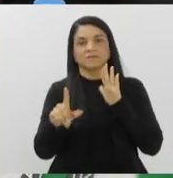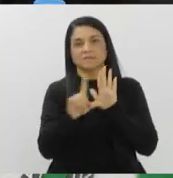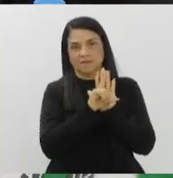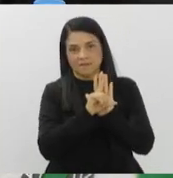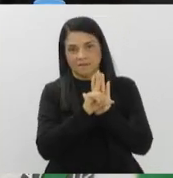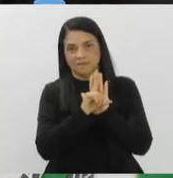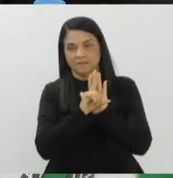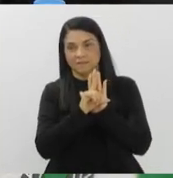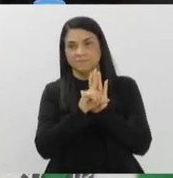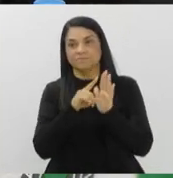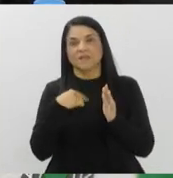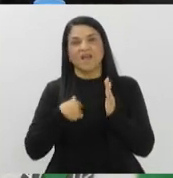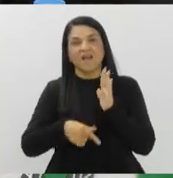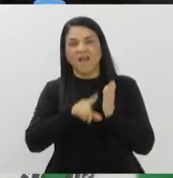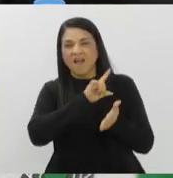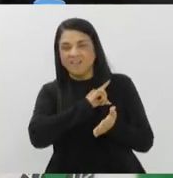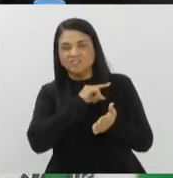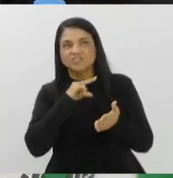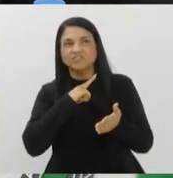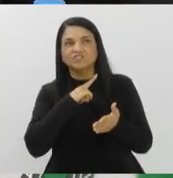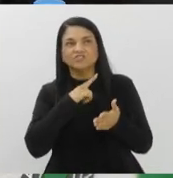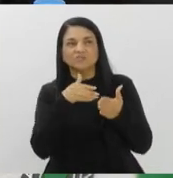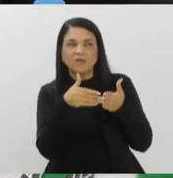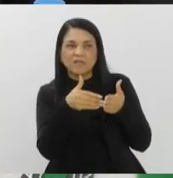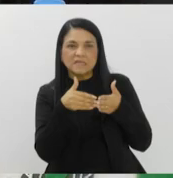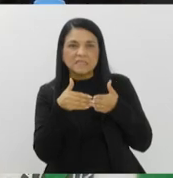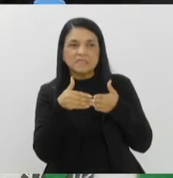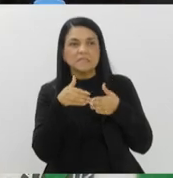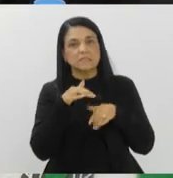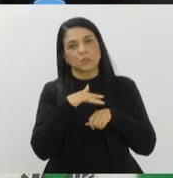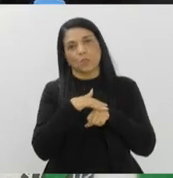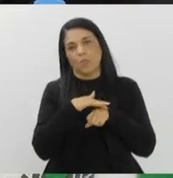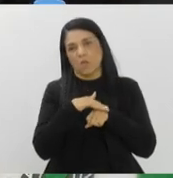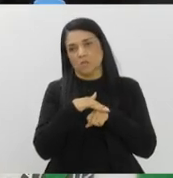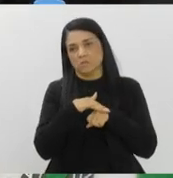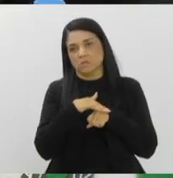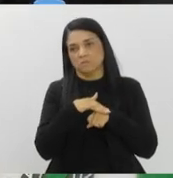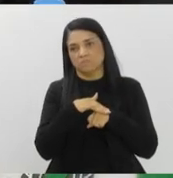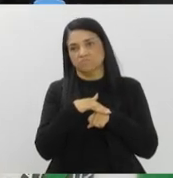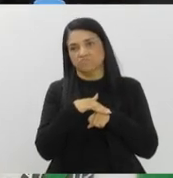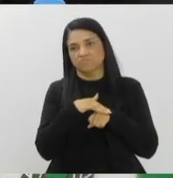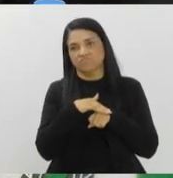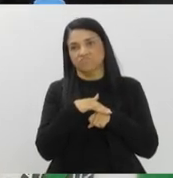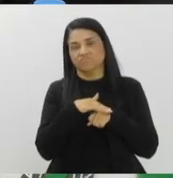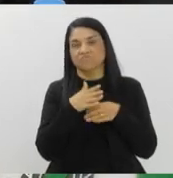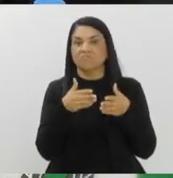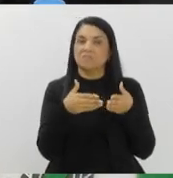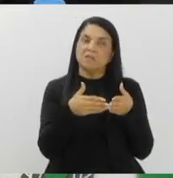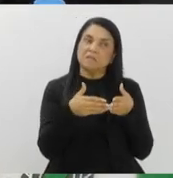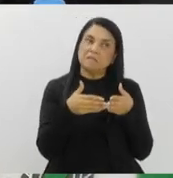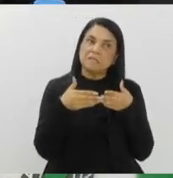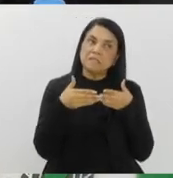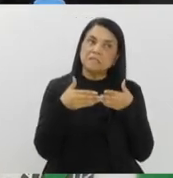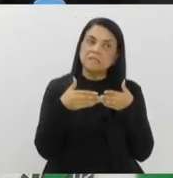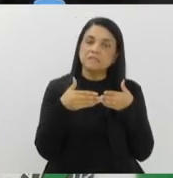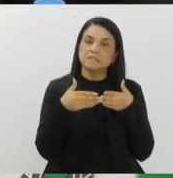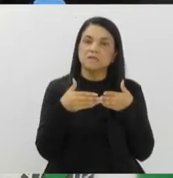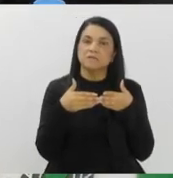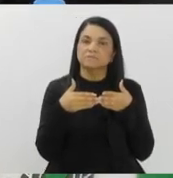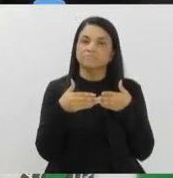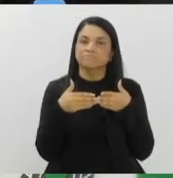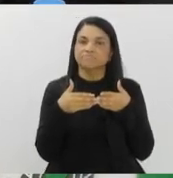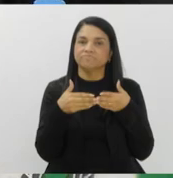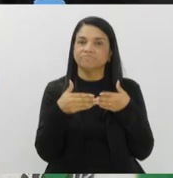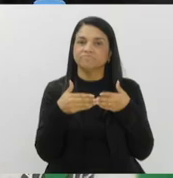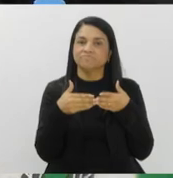o que tínhamos aqui era uma licença doença, tínhamos aqui uma licença para